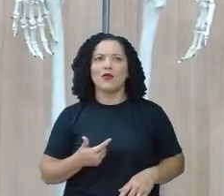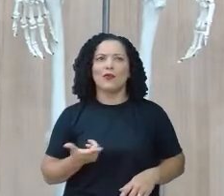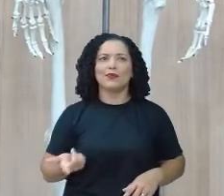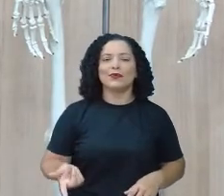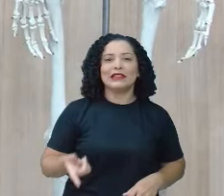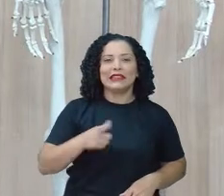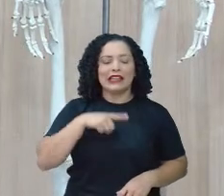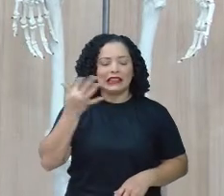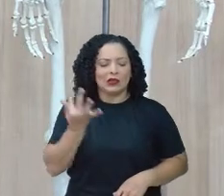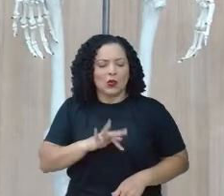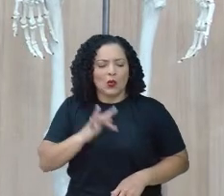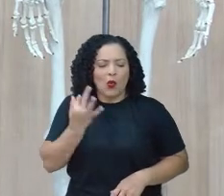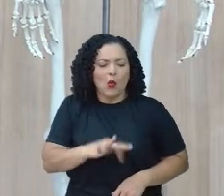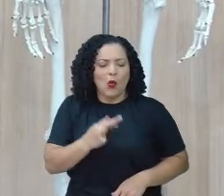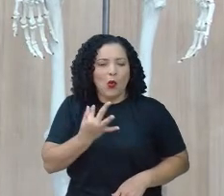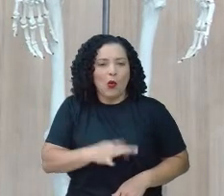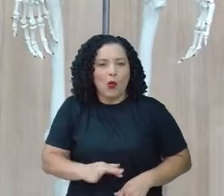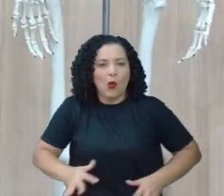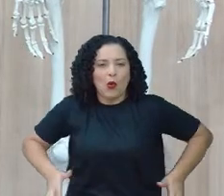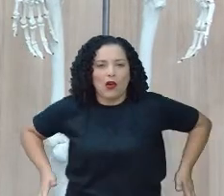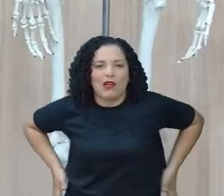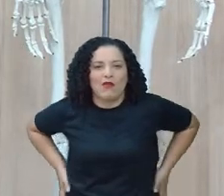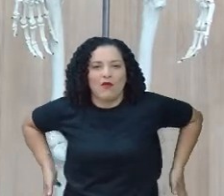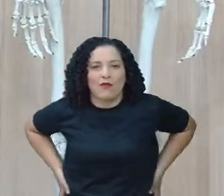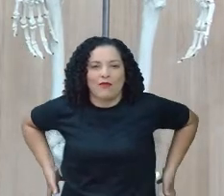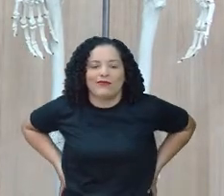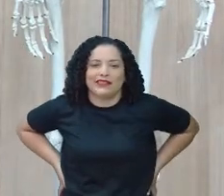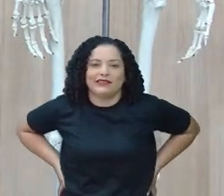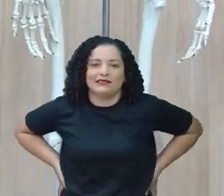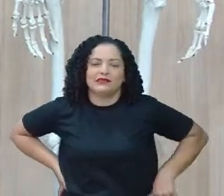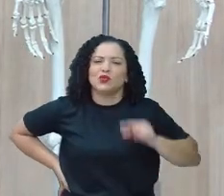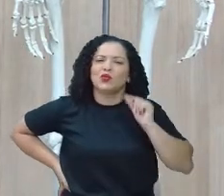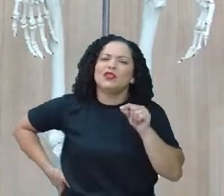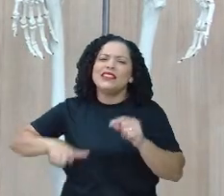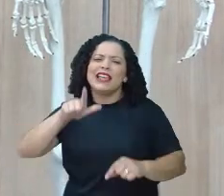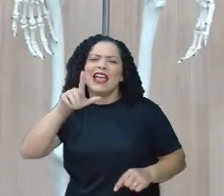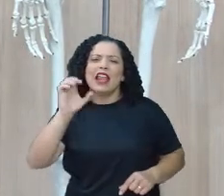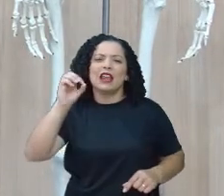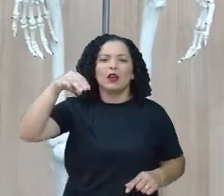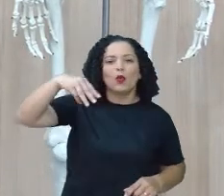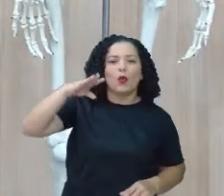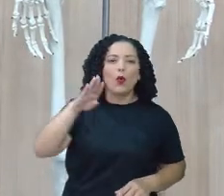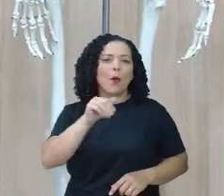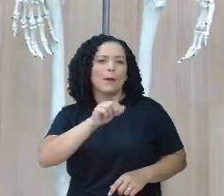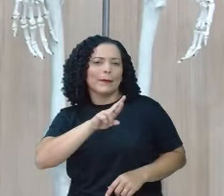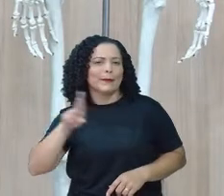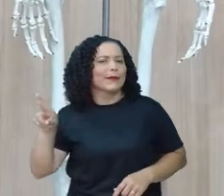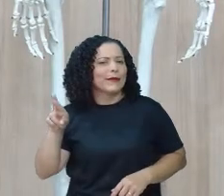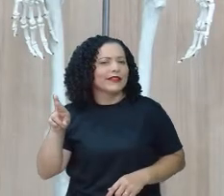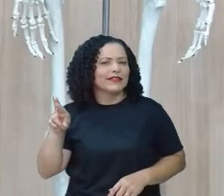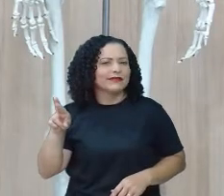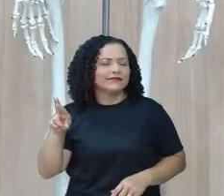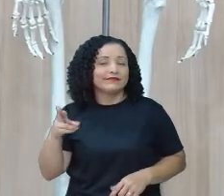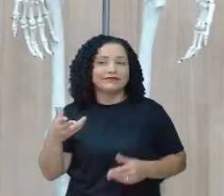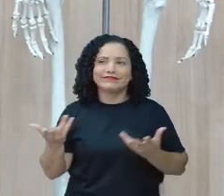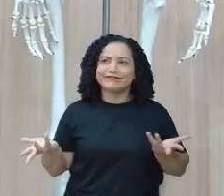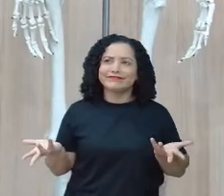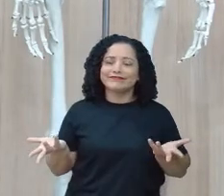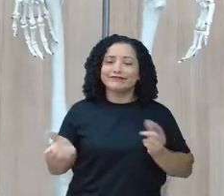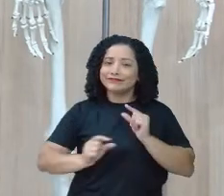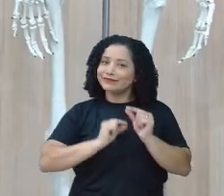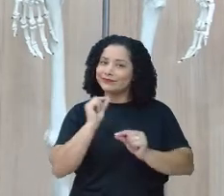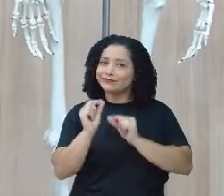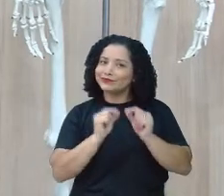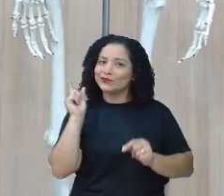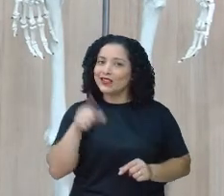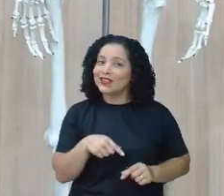muitas dores na lombar. E o que é isso? Então, o que é que eu estou falando nesse momento? Né?